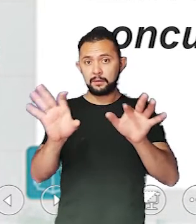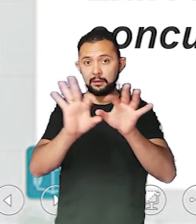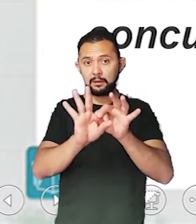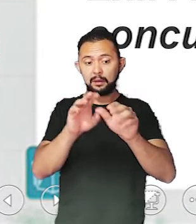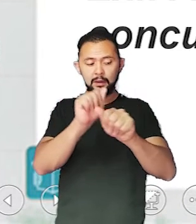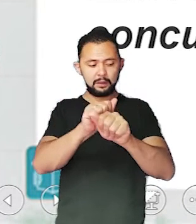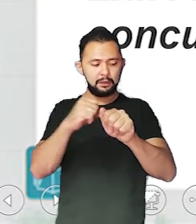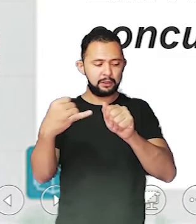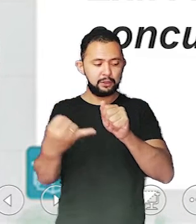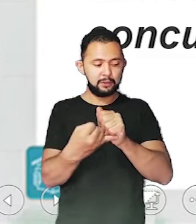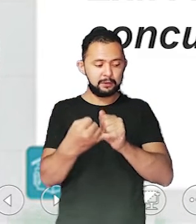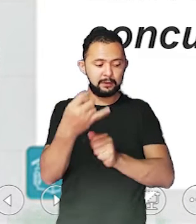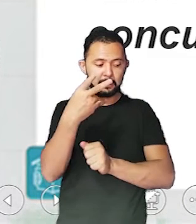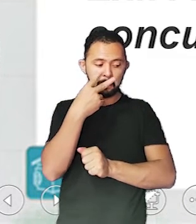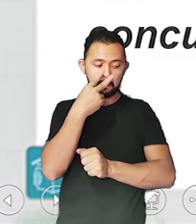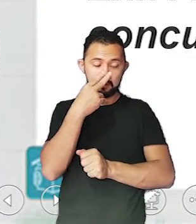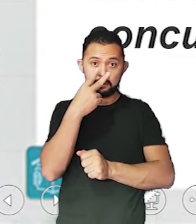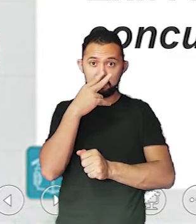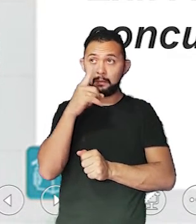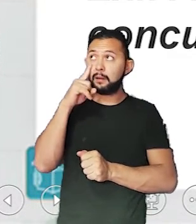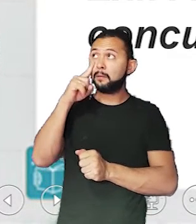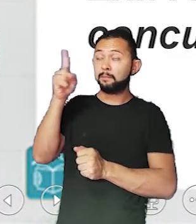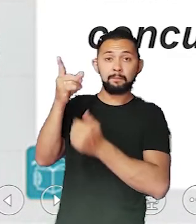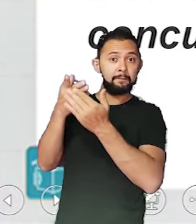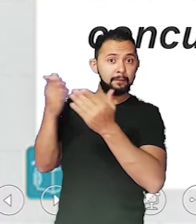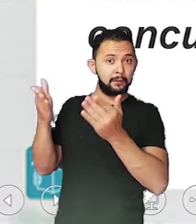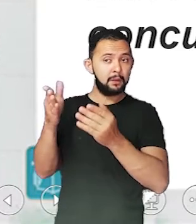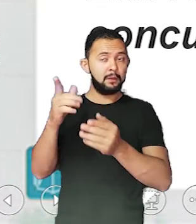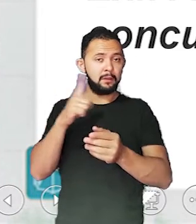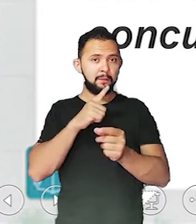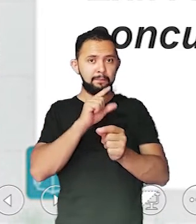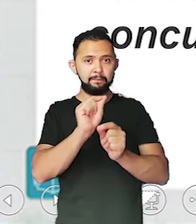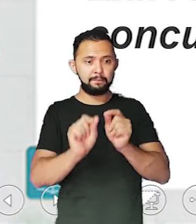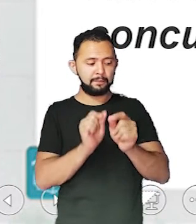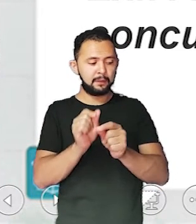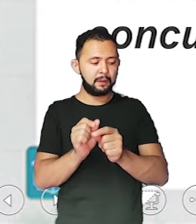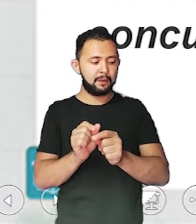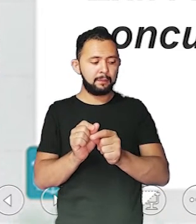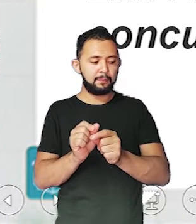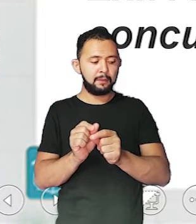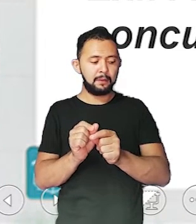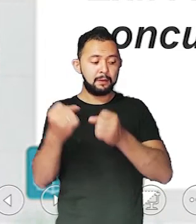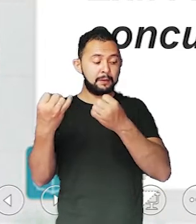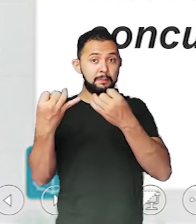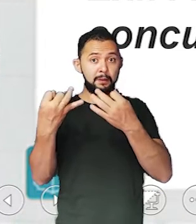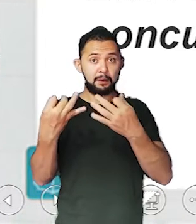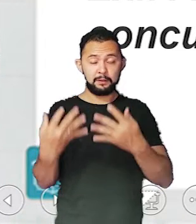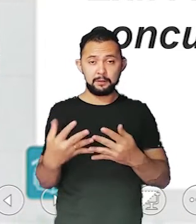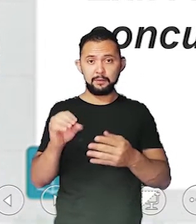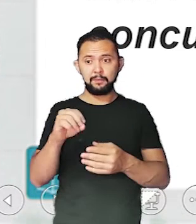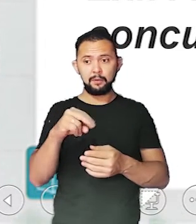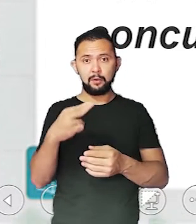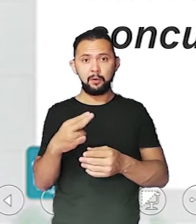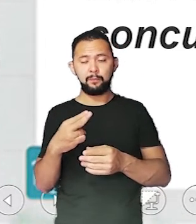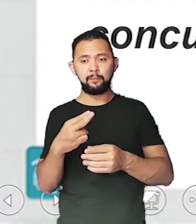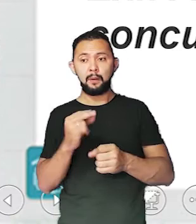adjetivas, certo? Nós podemos chamar elas de restritiva ou de explicativa, beleza? E o que eu quero